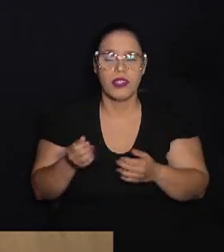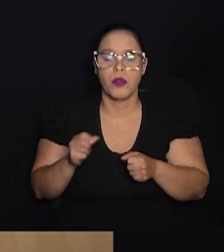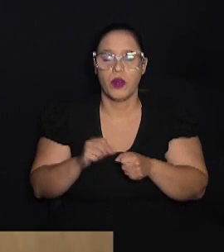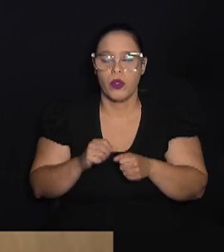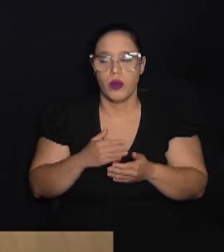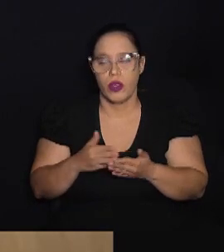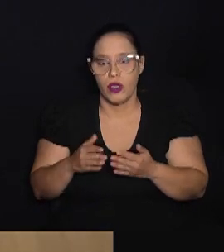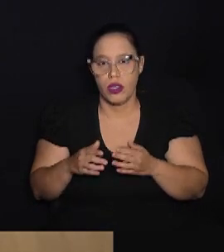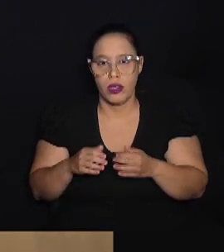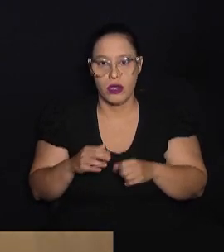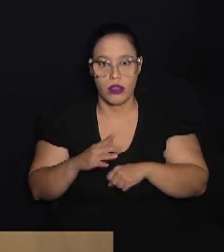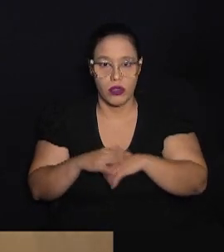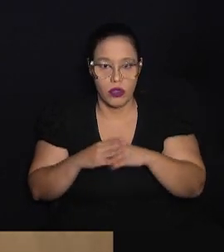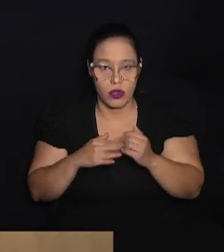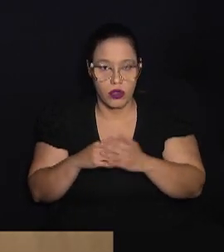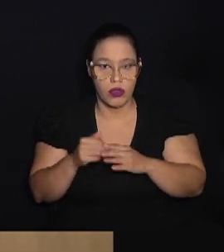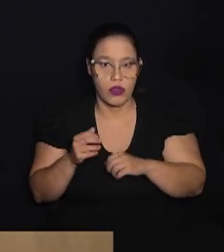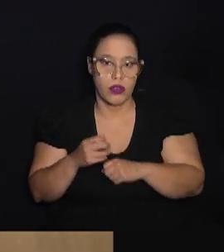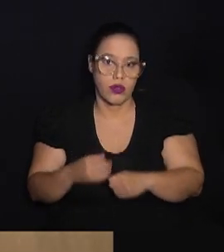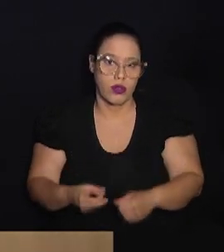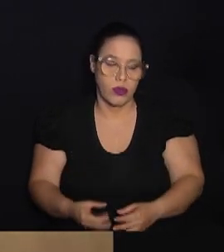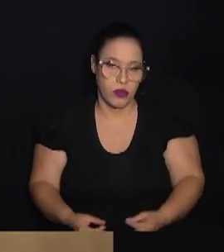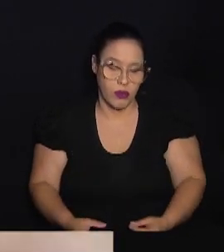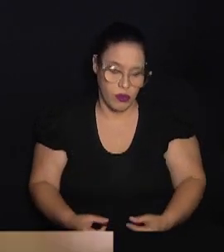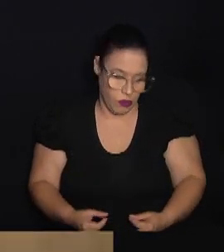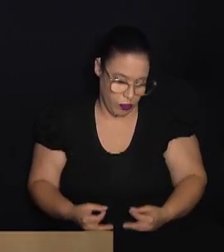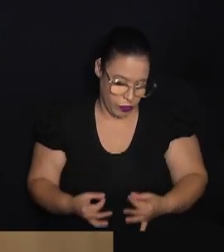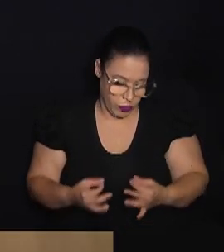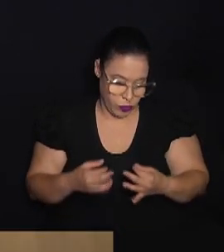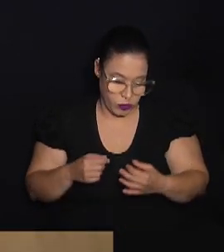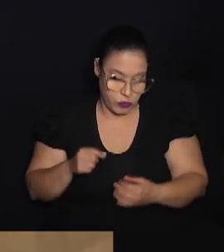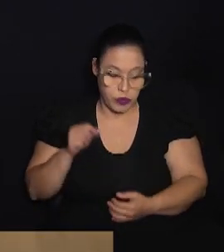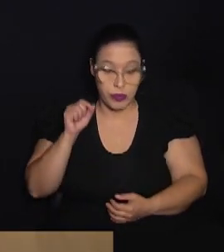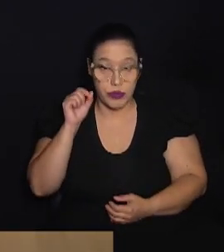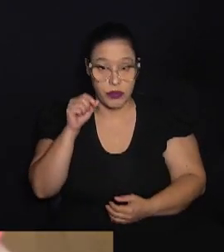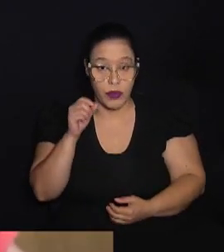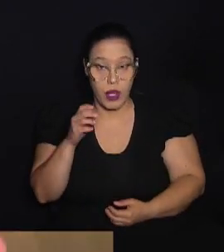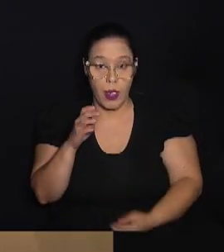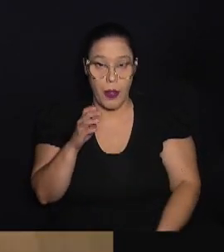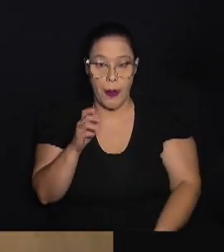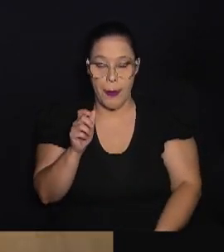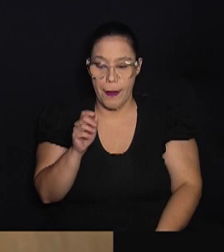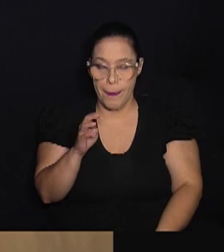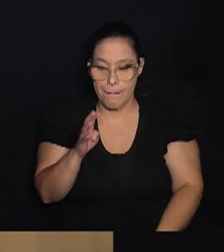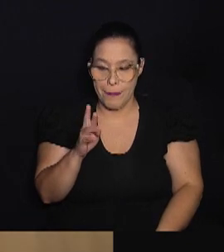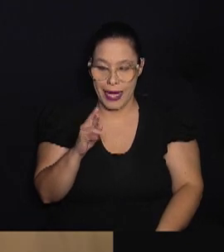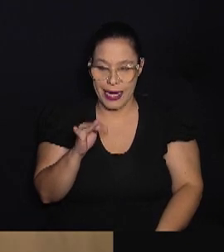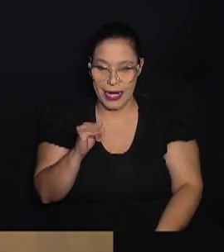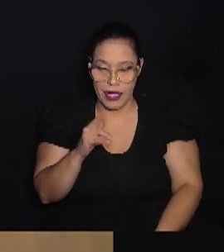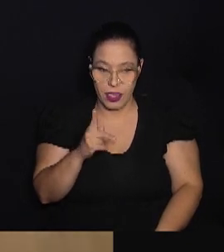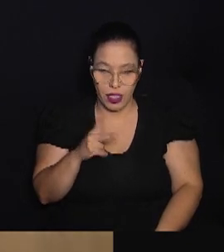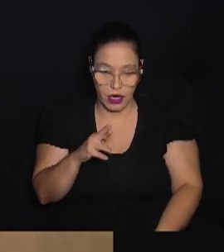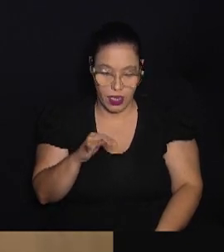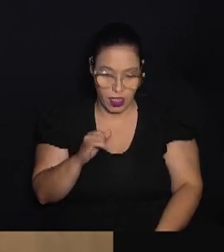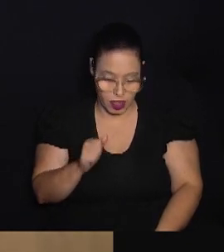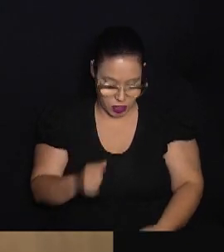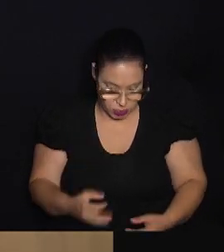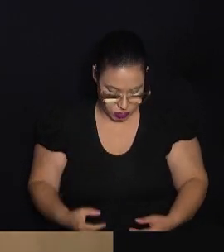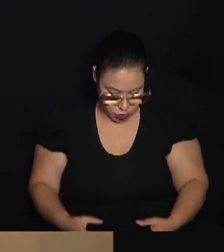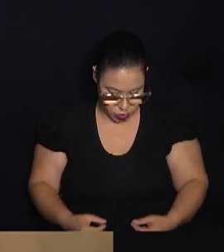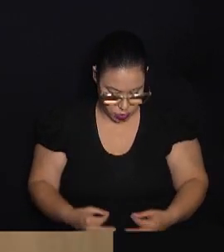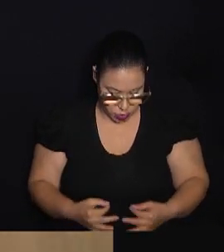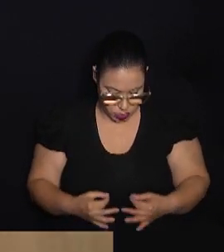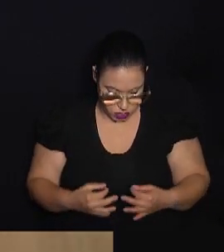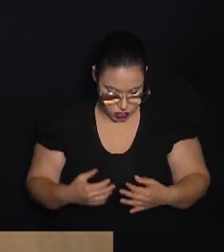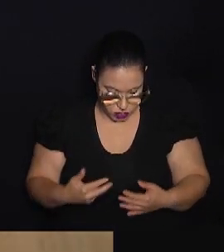câncer. E a depender do tipo da extensão, né? Aí, se for fazer uma bariátrica, no segundo momento, realmente não em paralelo com o tumor. A gente